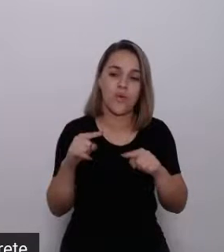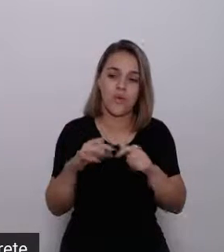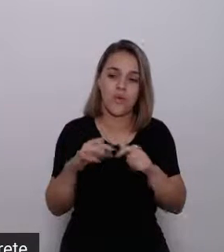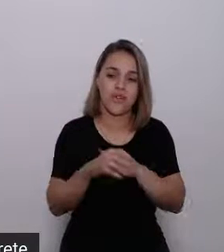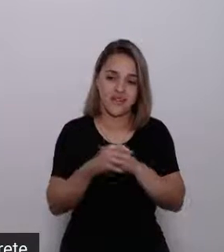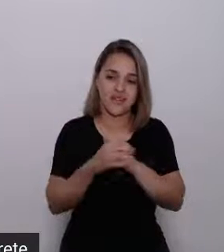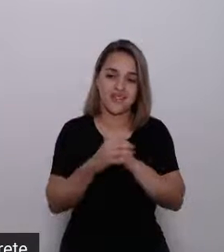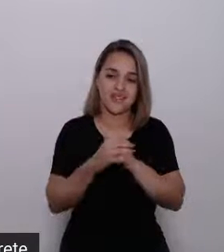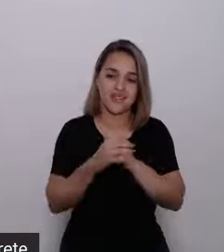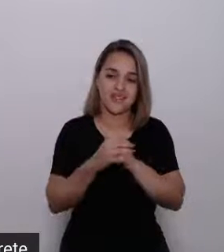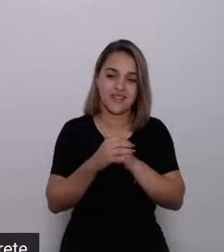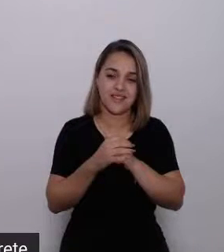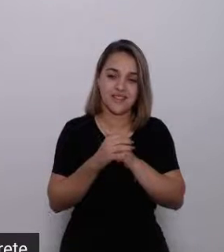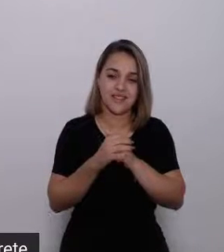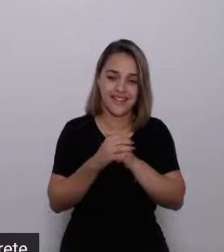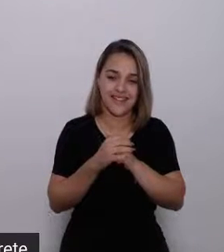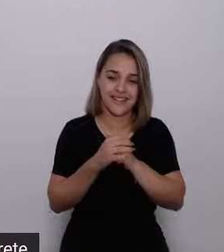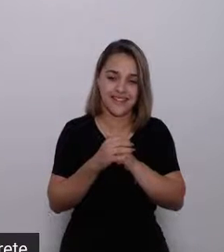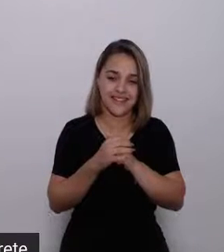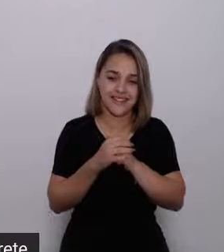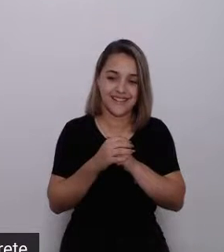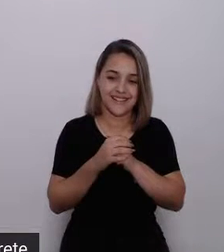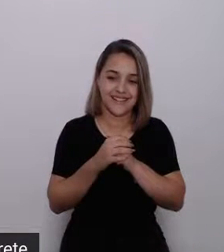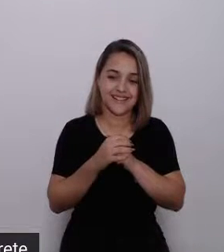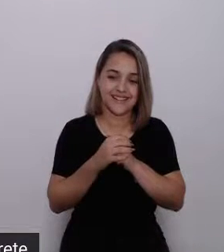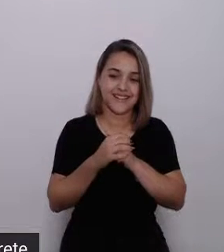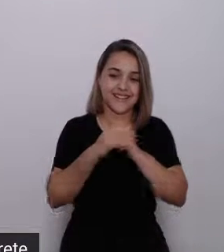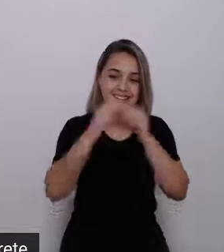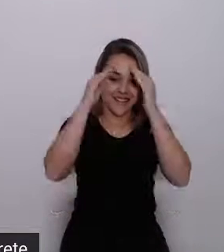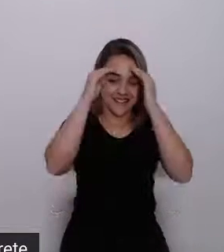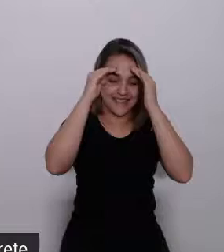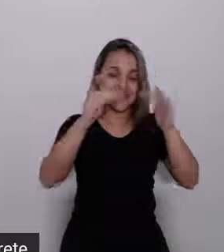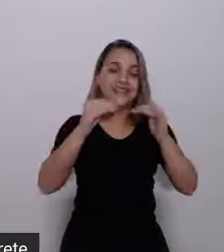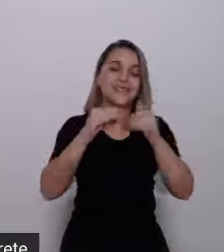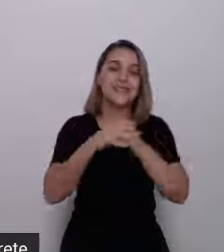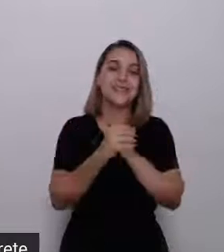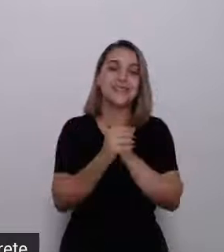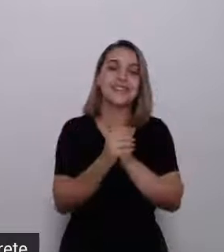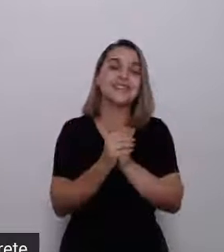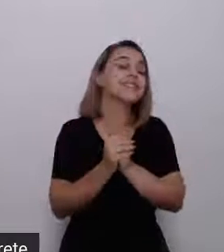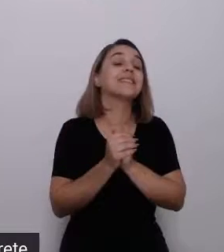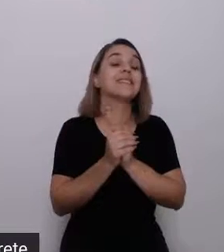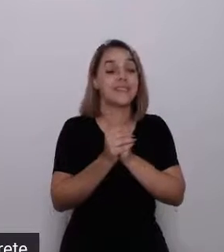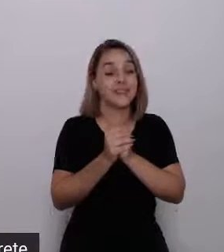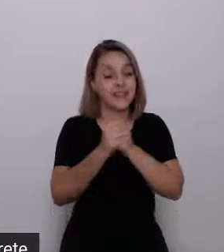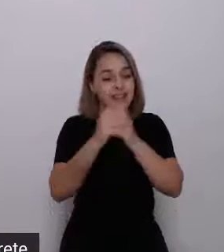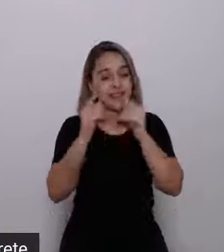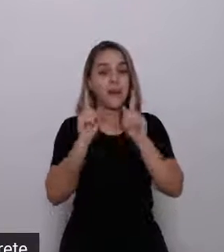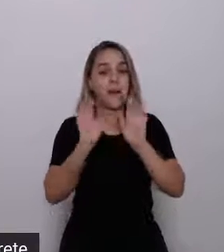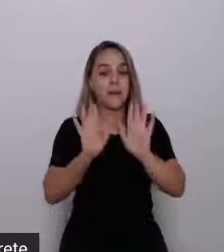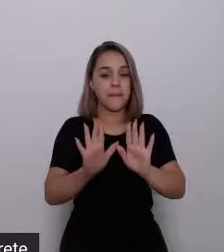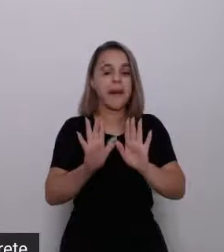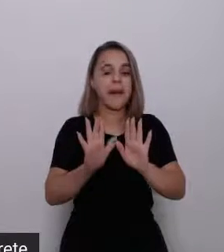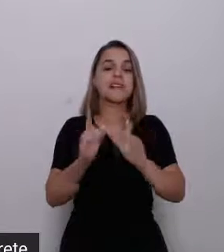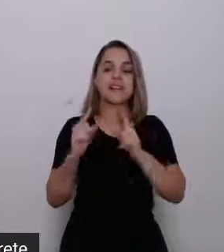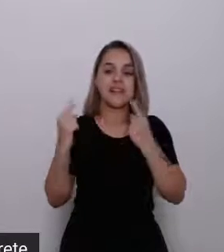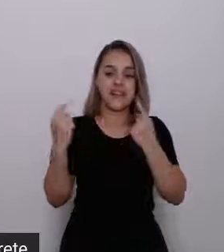respeitosamente, porque tinha alguns velhos representantes, como o Valêncio de Barros, que eles respeitavam, mas era contra, entendeu?